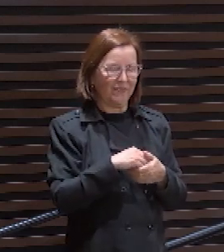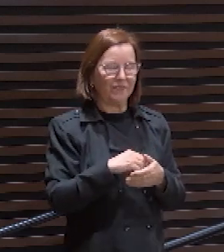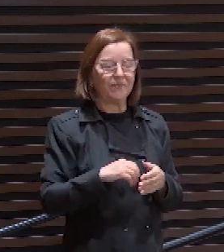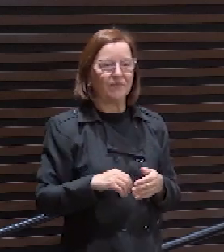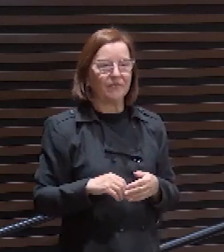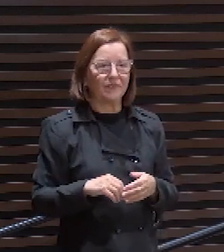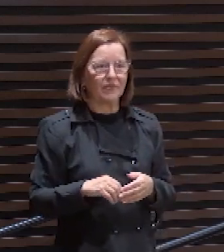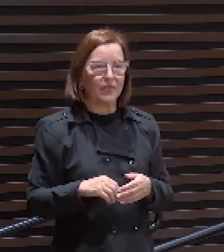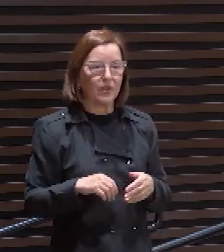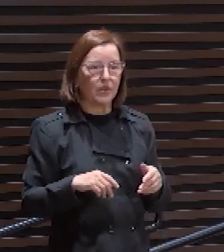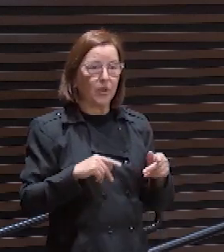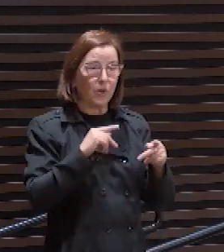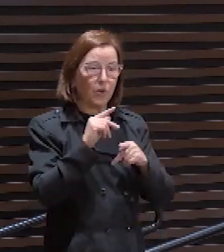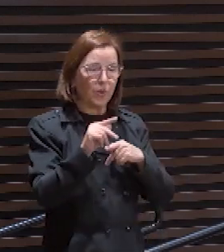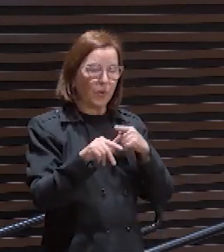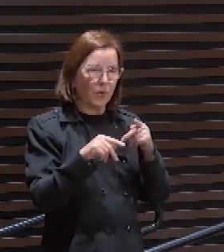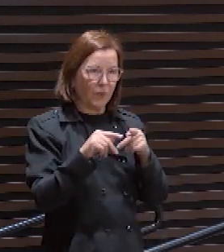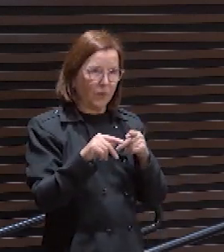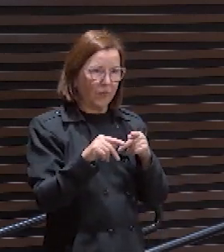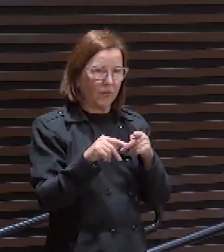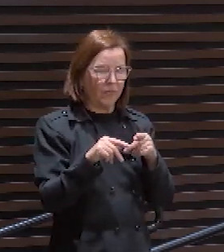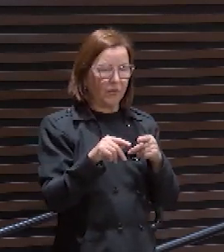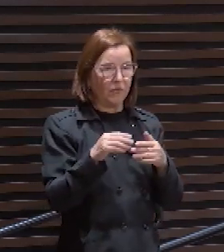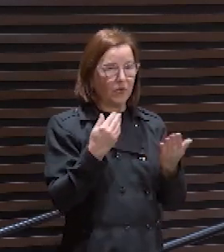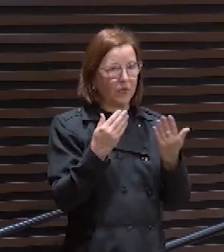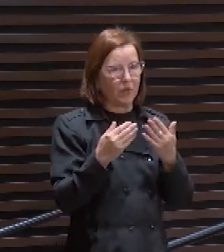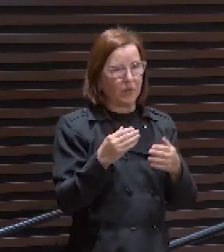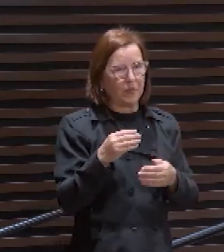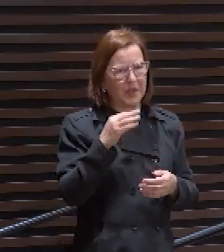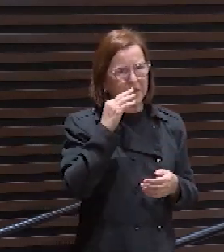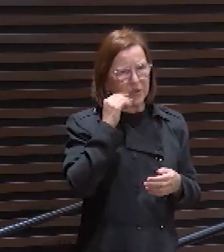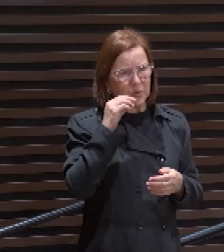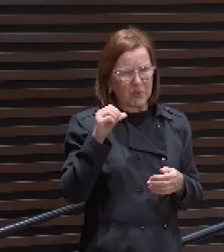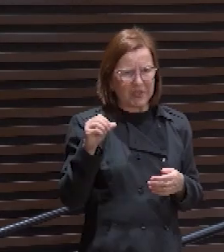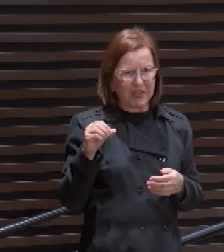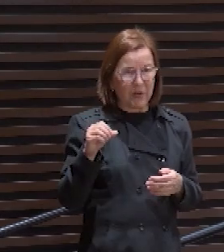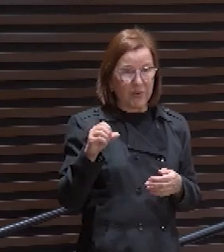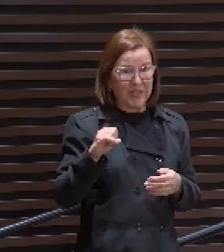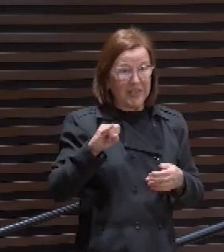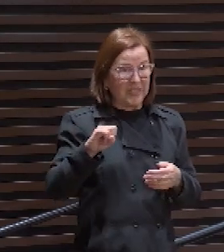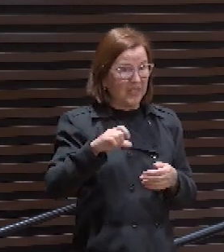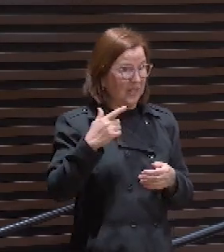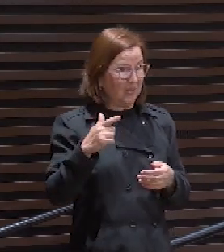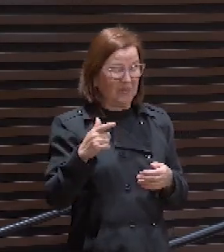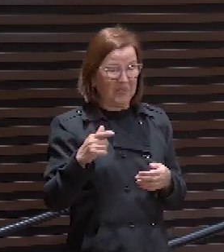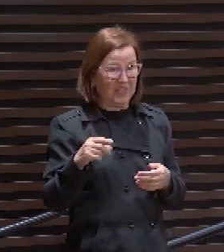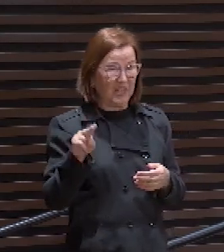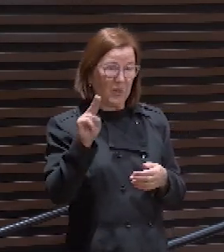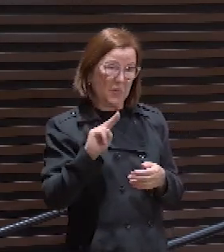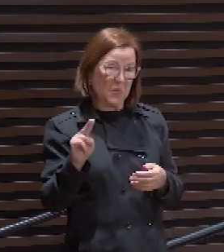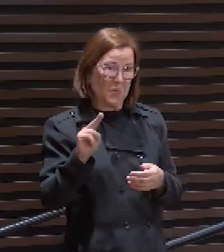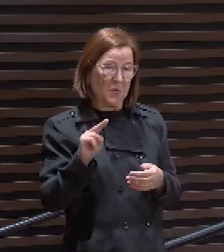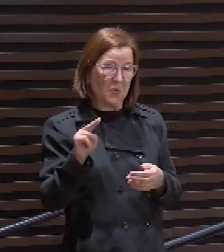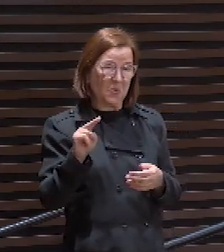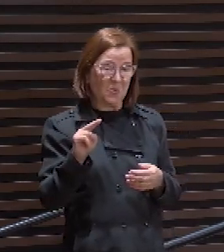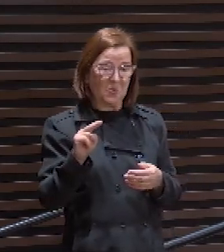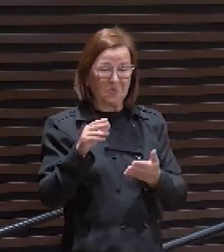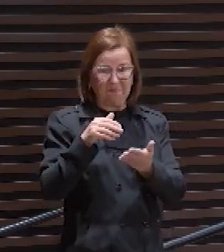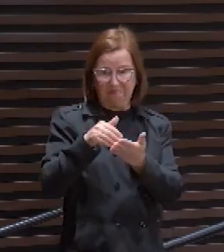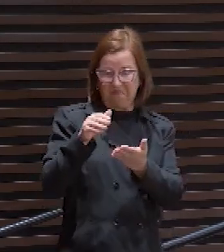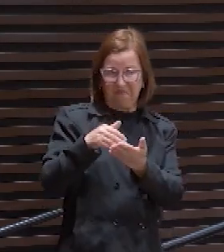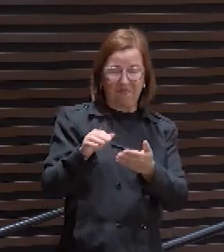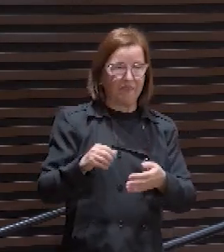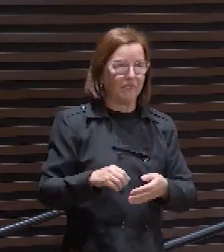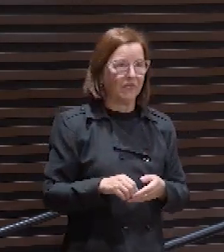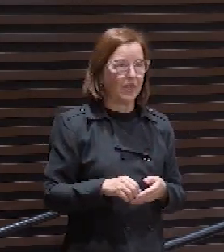falar. Se o sal ele não tem utilidade nenhuma, ele é jogado fora. Eu não estou dizendo, irmãos, que alguém que é judeu